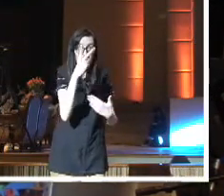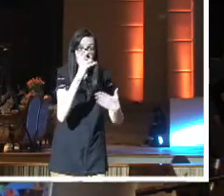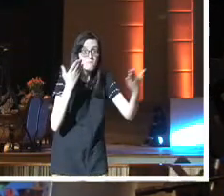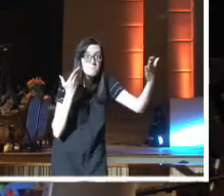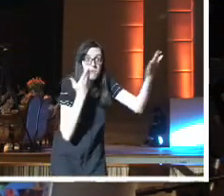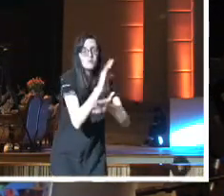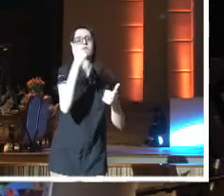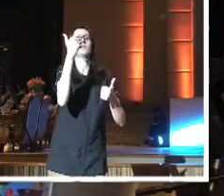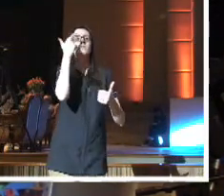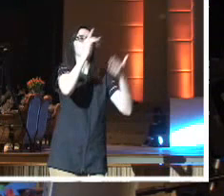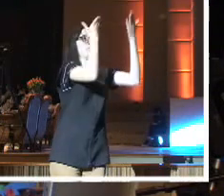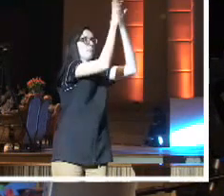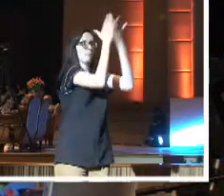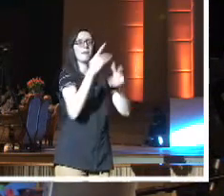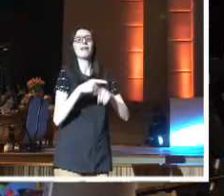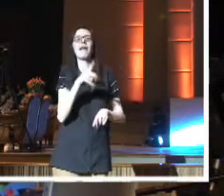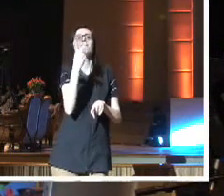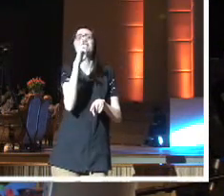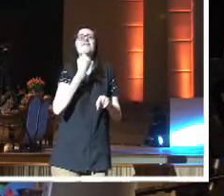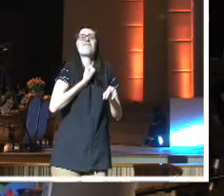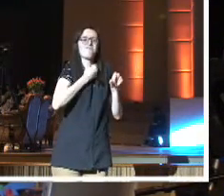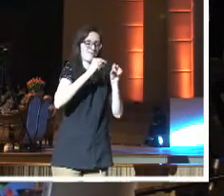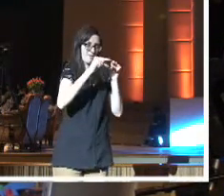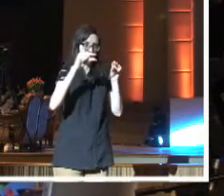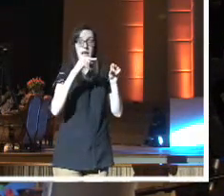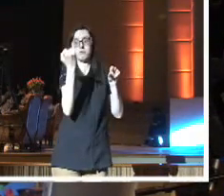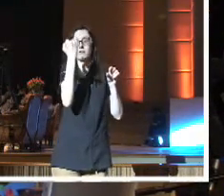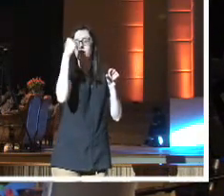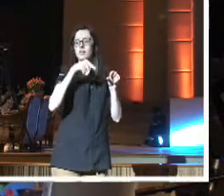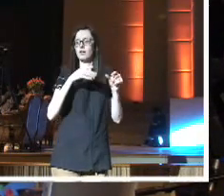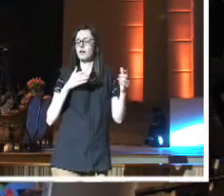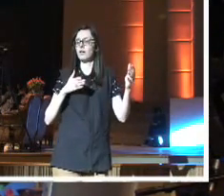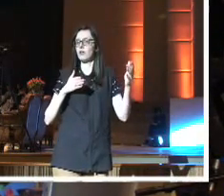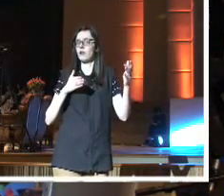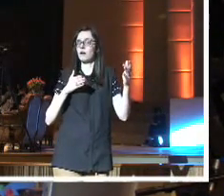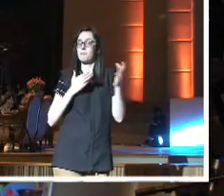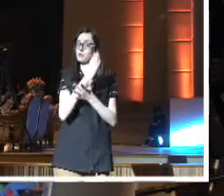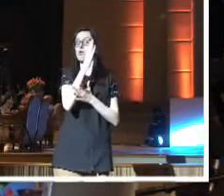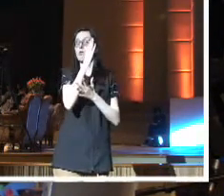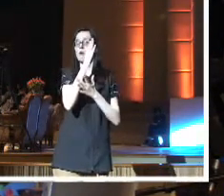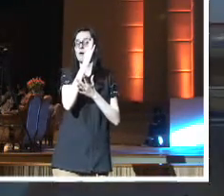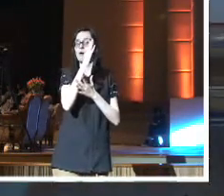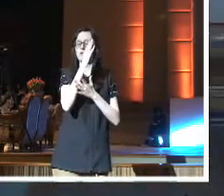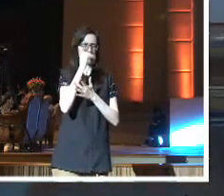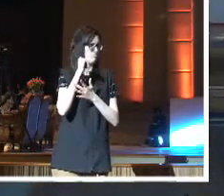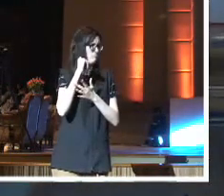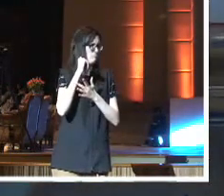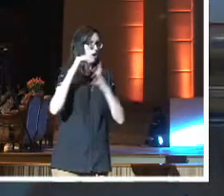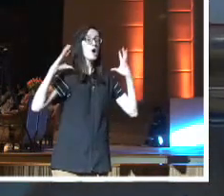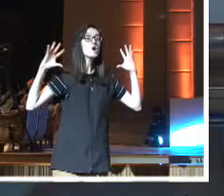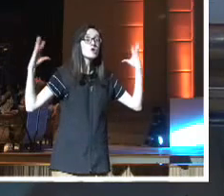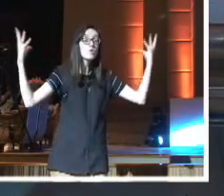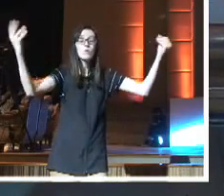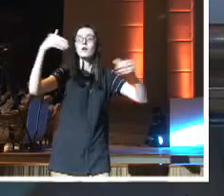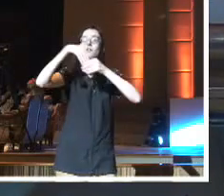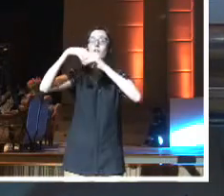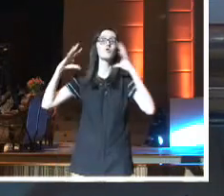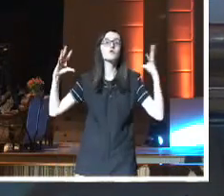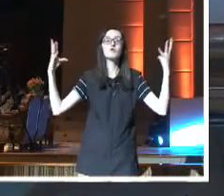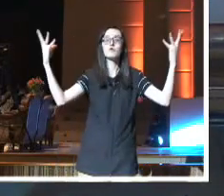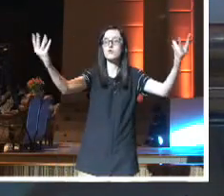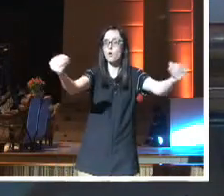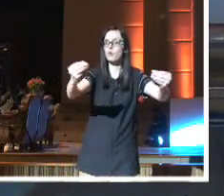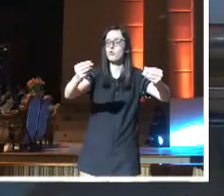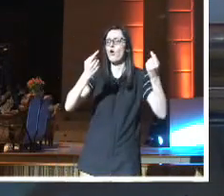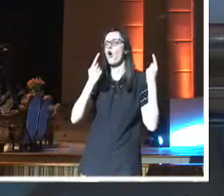para aprovar o resto. E passou o 25. E aí todo mundo, os contra e a favor, todo